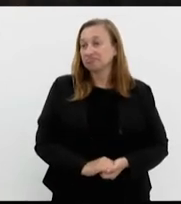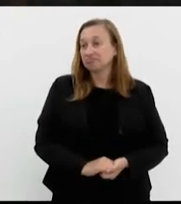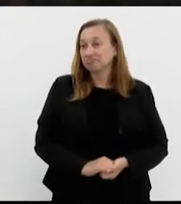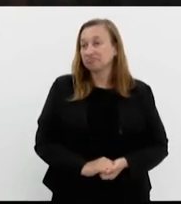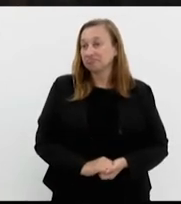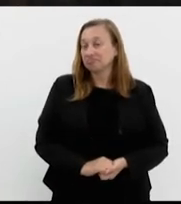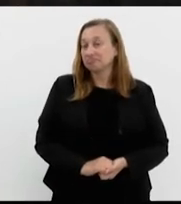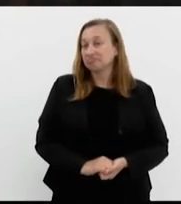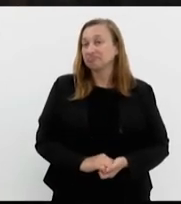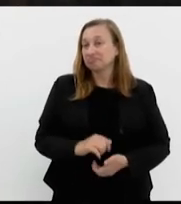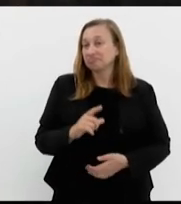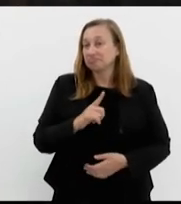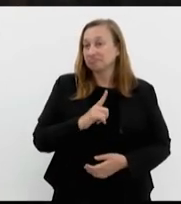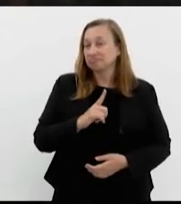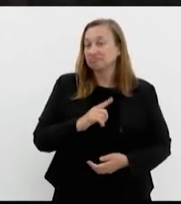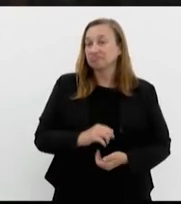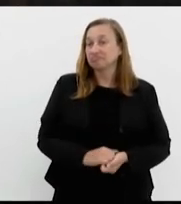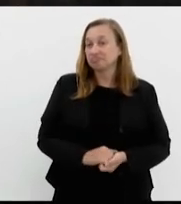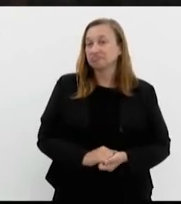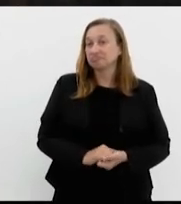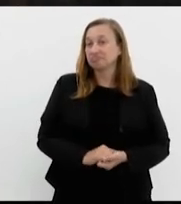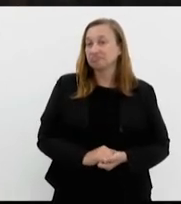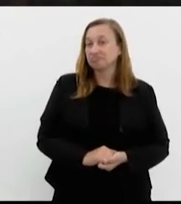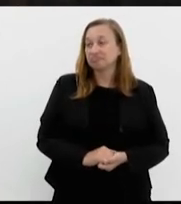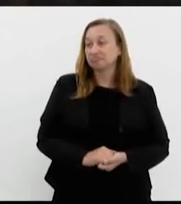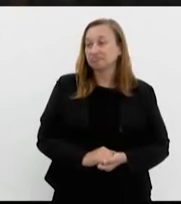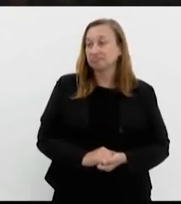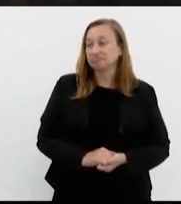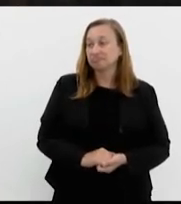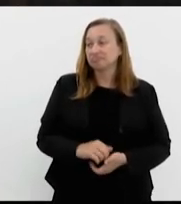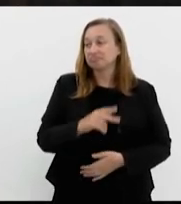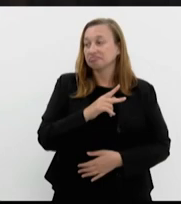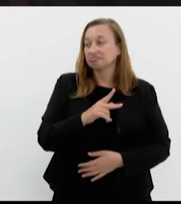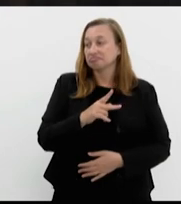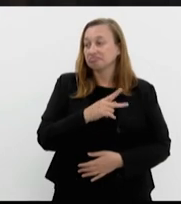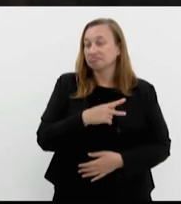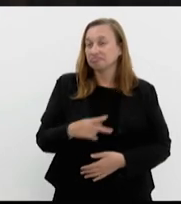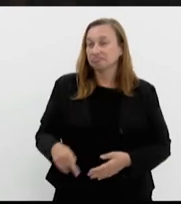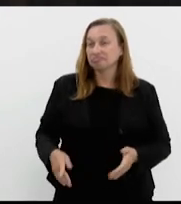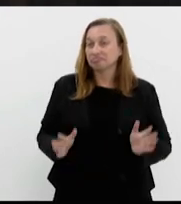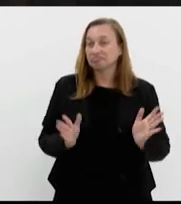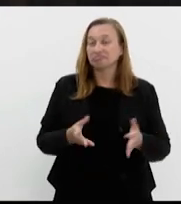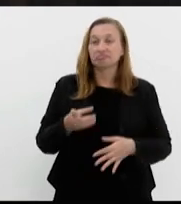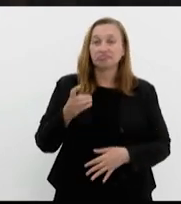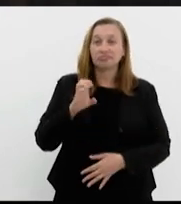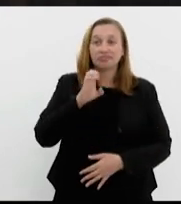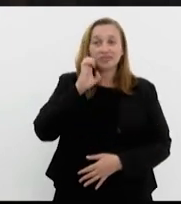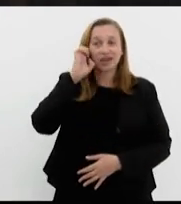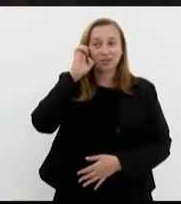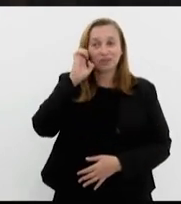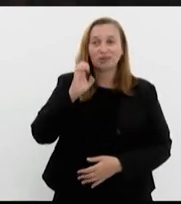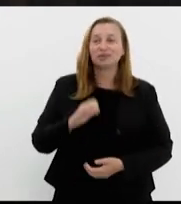Temos a presidir a deputada Élica Takimoto,